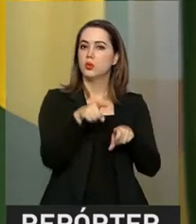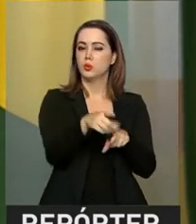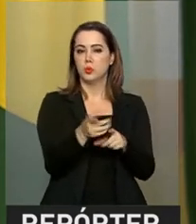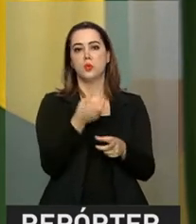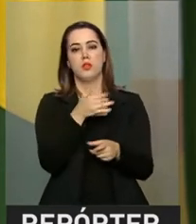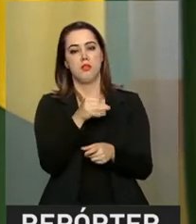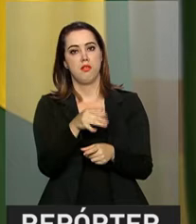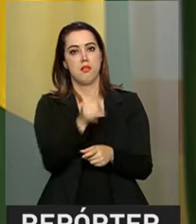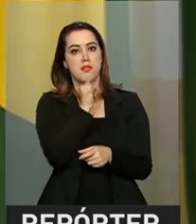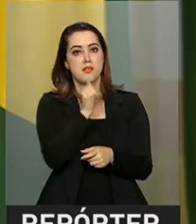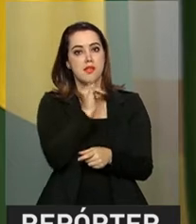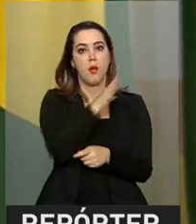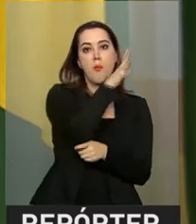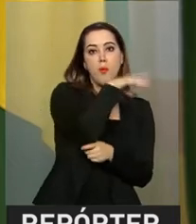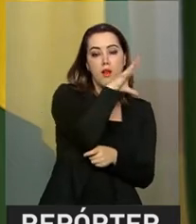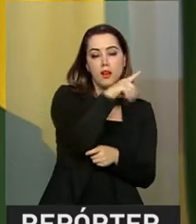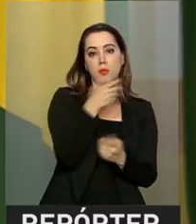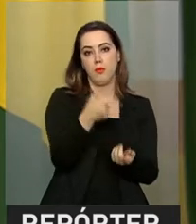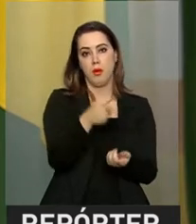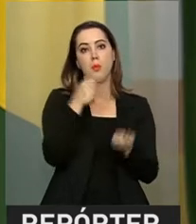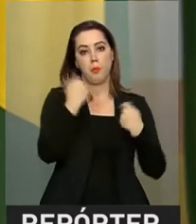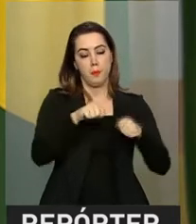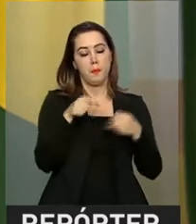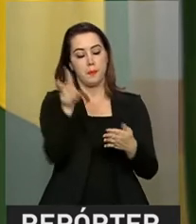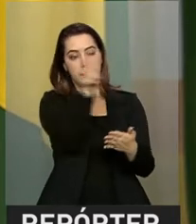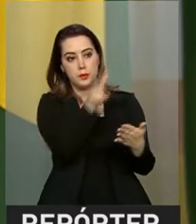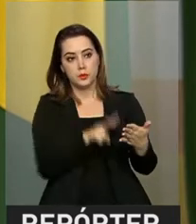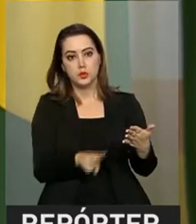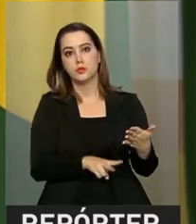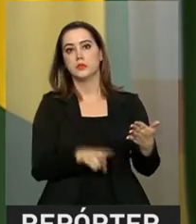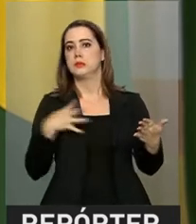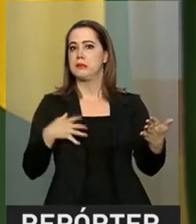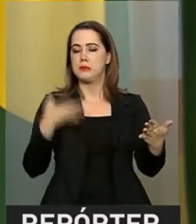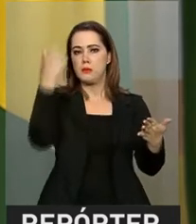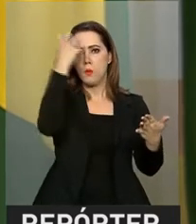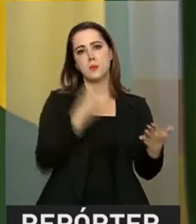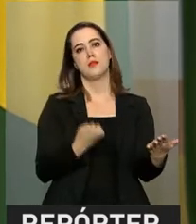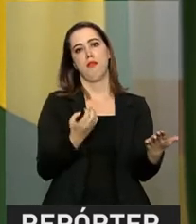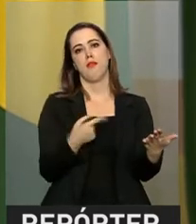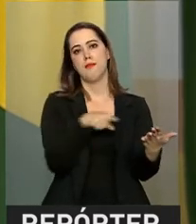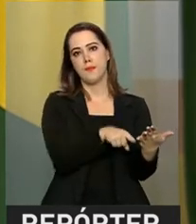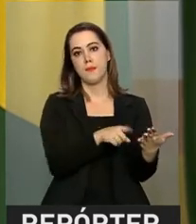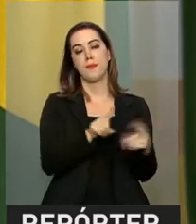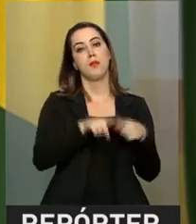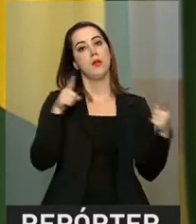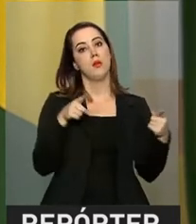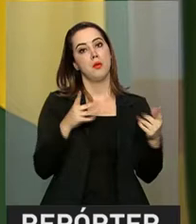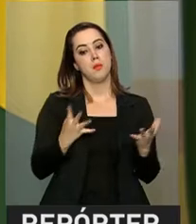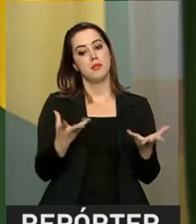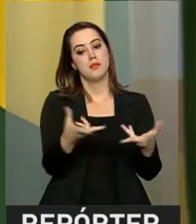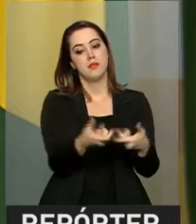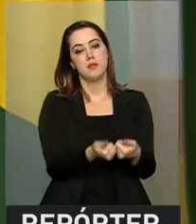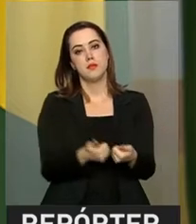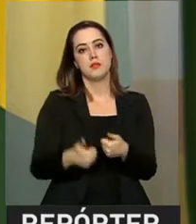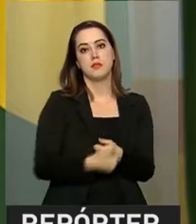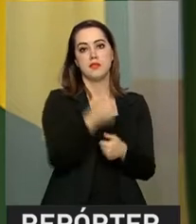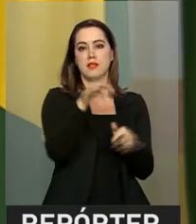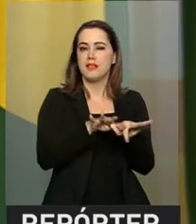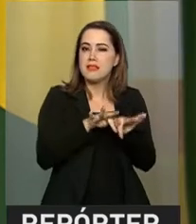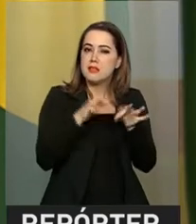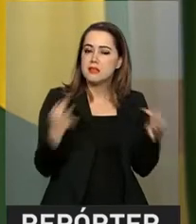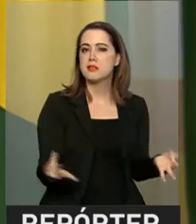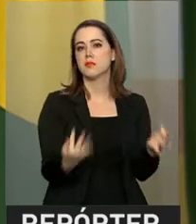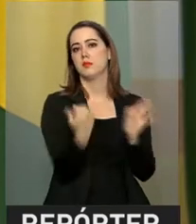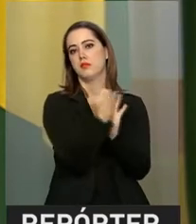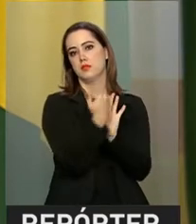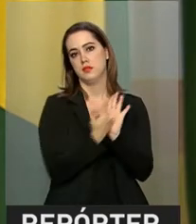animais, que é preciso uma fiscalização muito rigorosa. Mas a eficiência que se dá na desburocratização dos papéis